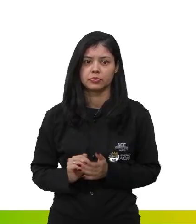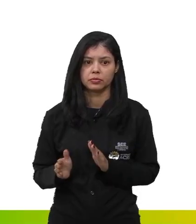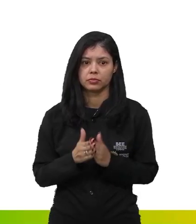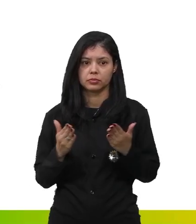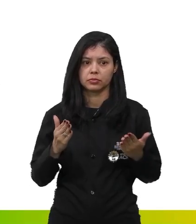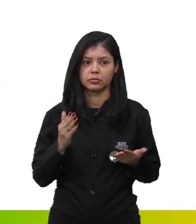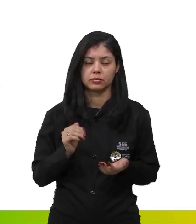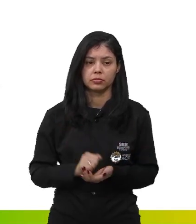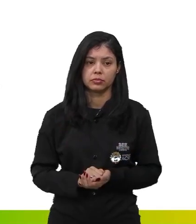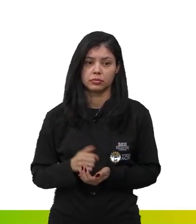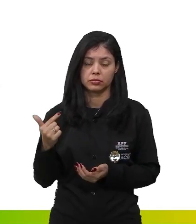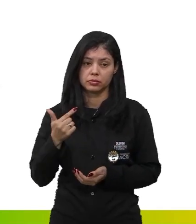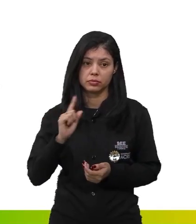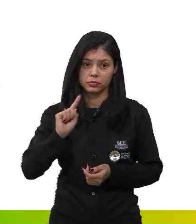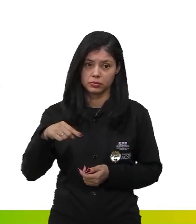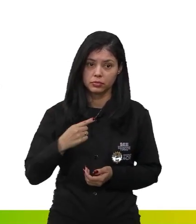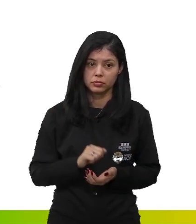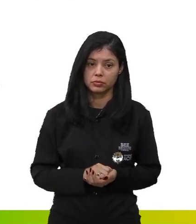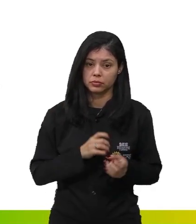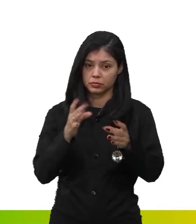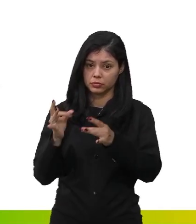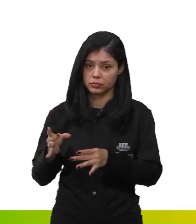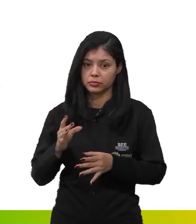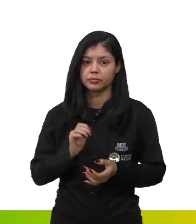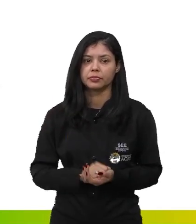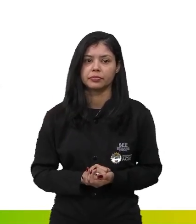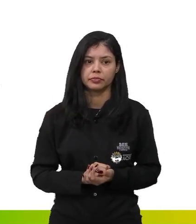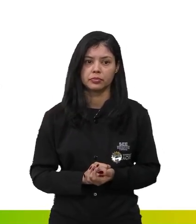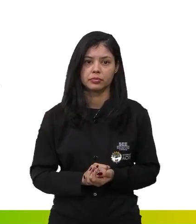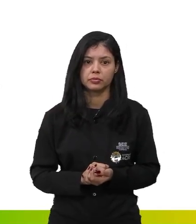Maravilha. 2. Fica a dica, hein, gente?